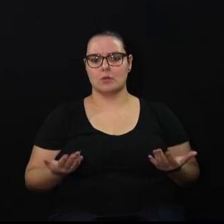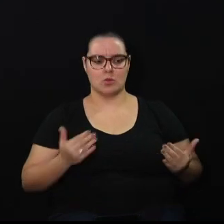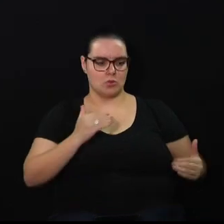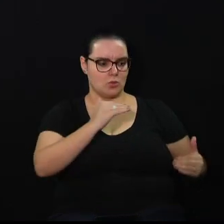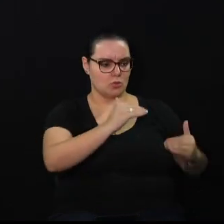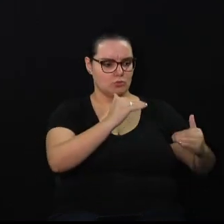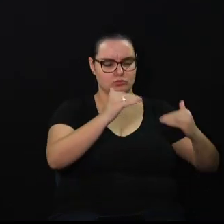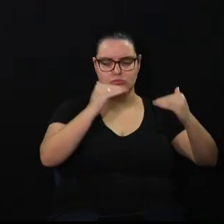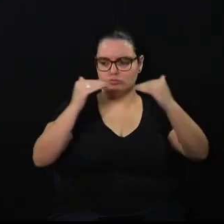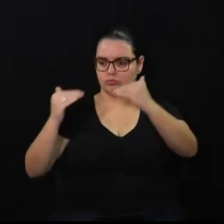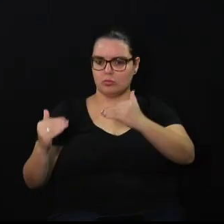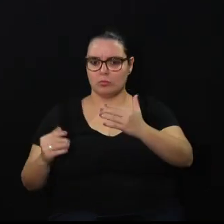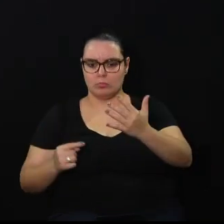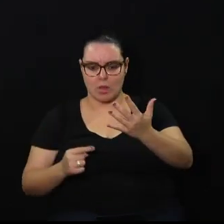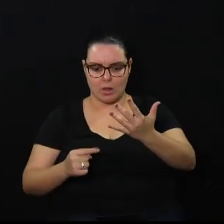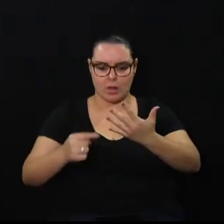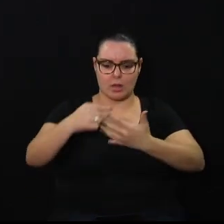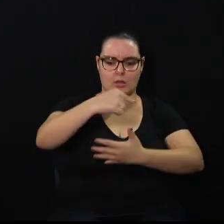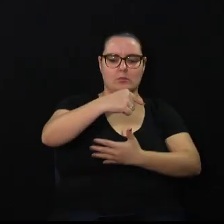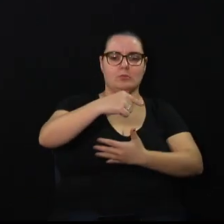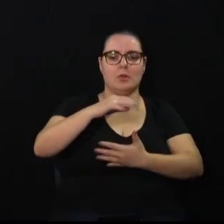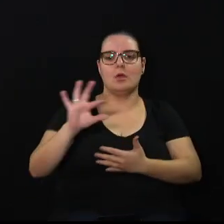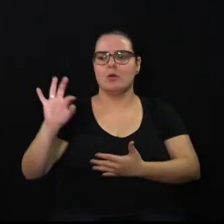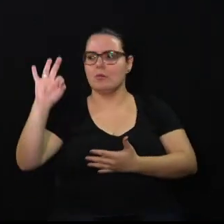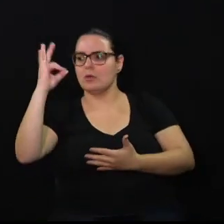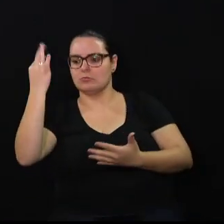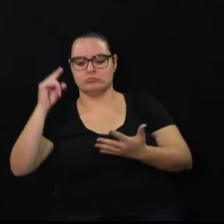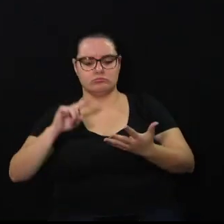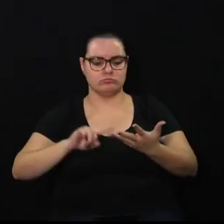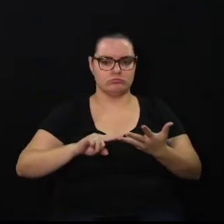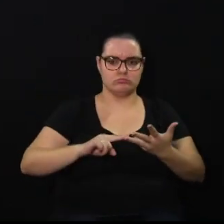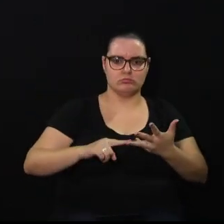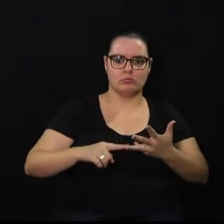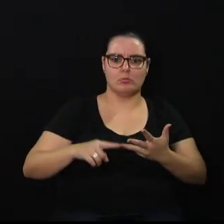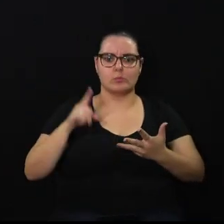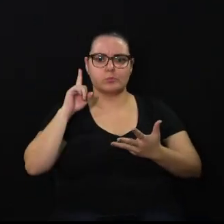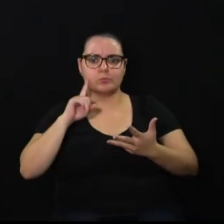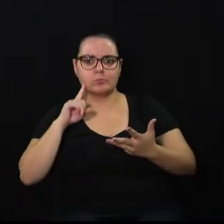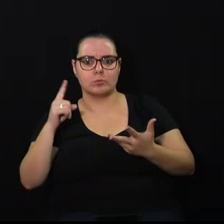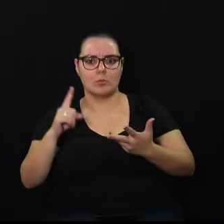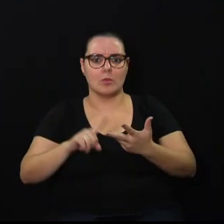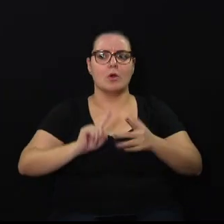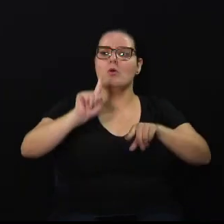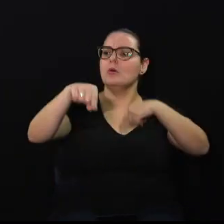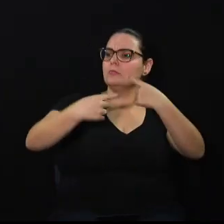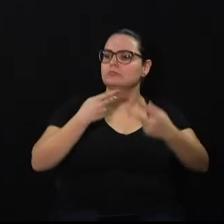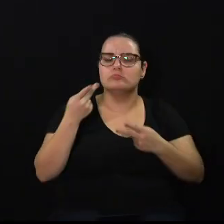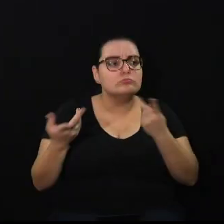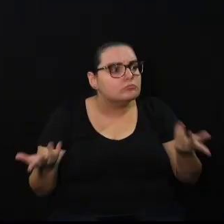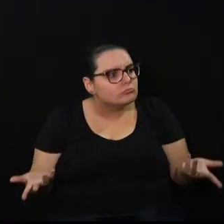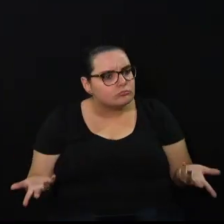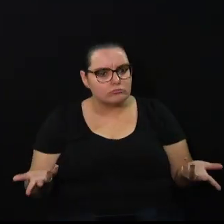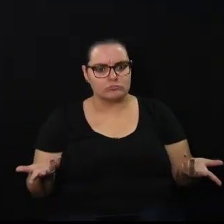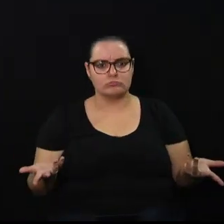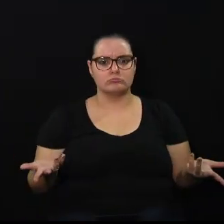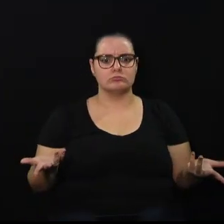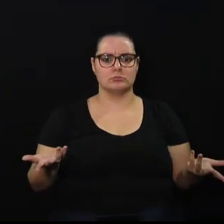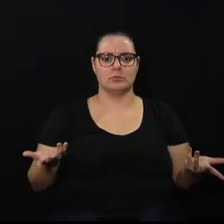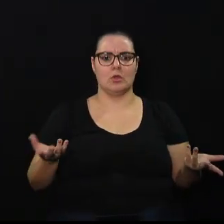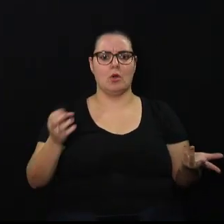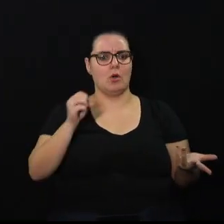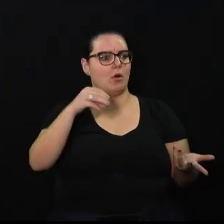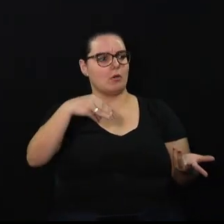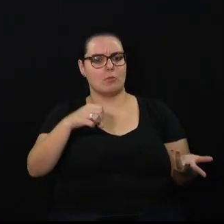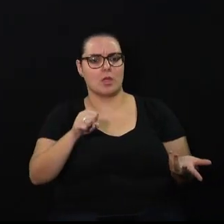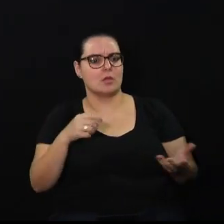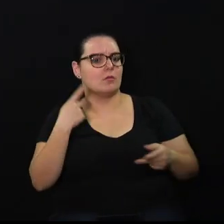então a classificação francesa fala de uma coisa americana de outra a oms organização mundial de saúde fala de outra coisa então é algo que causa um